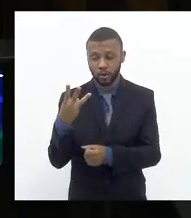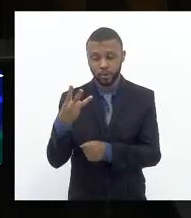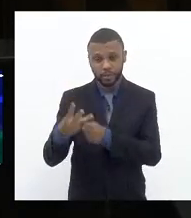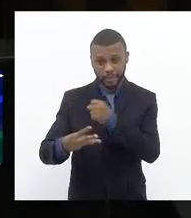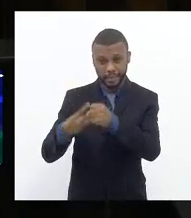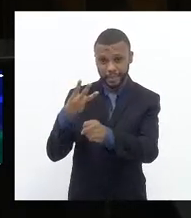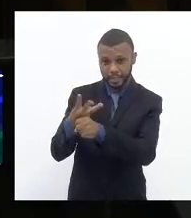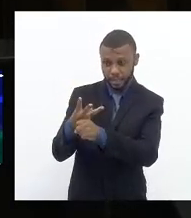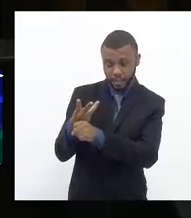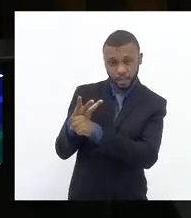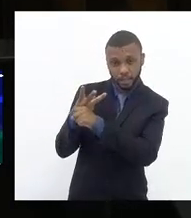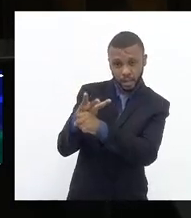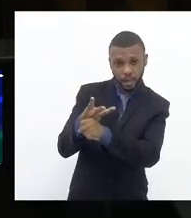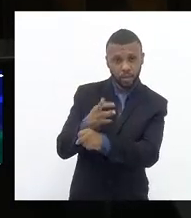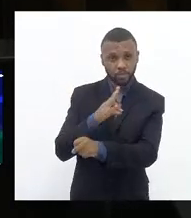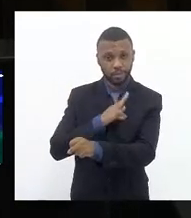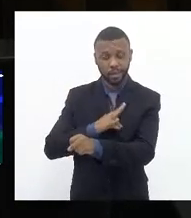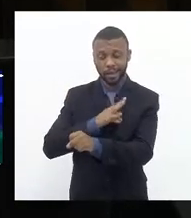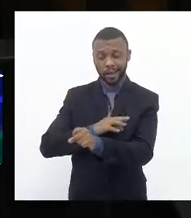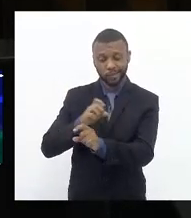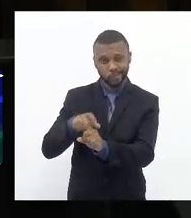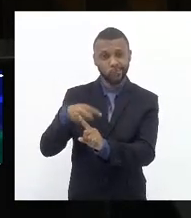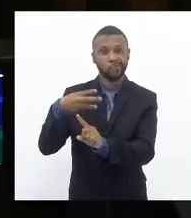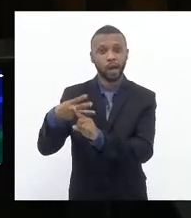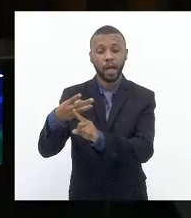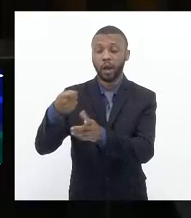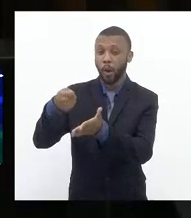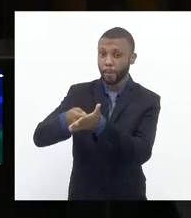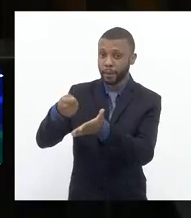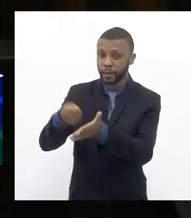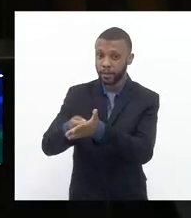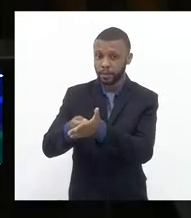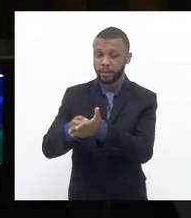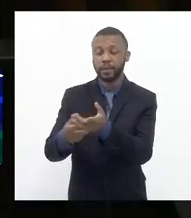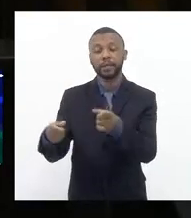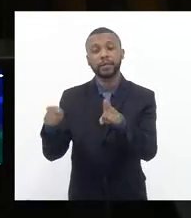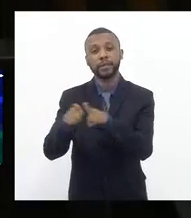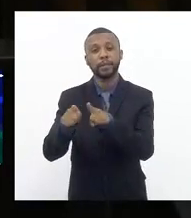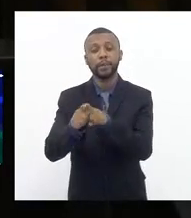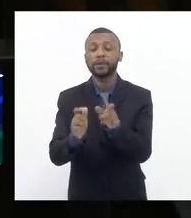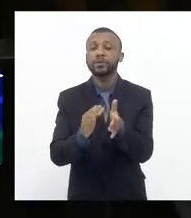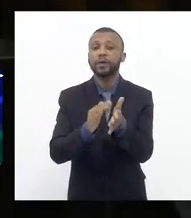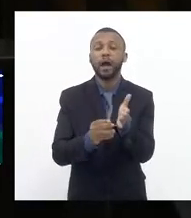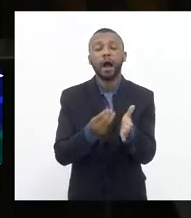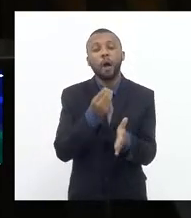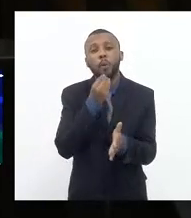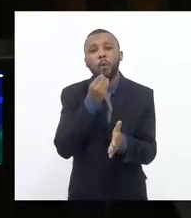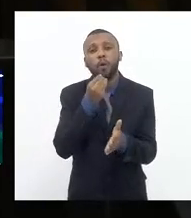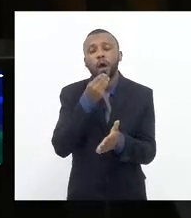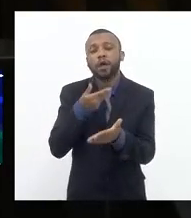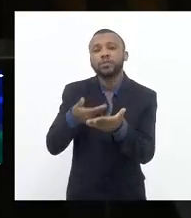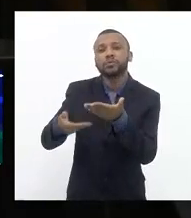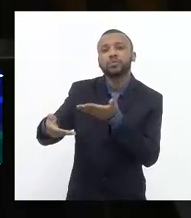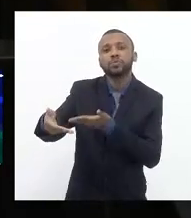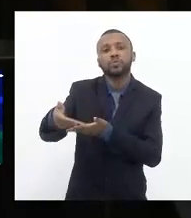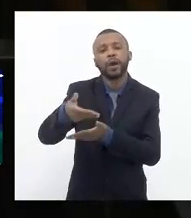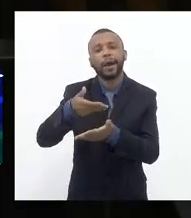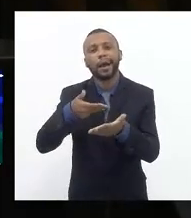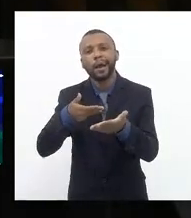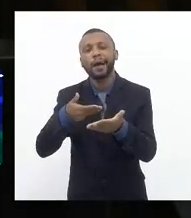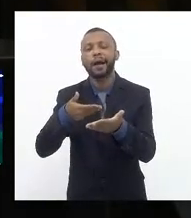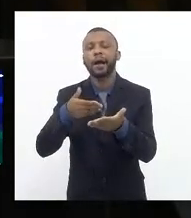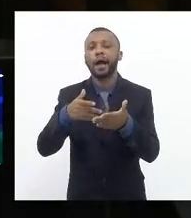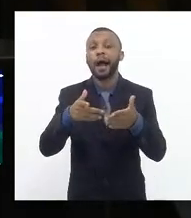obrigatório? E retirar a possibilidade de trocar as licenças-prêmios por pecúnio, por